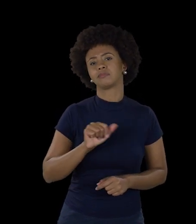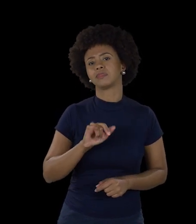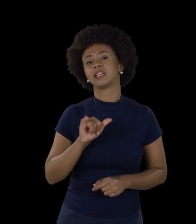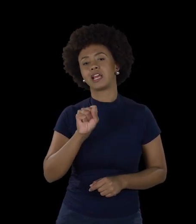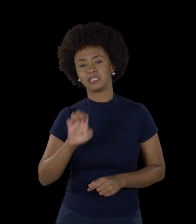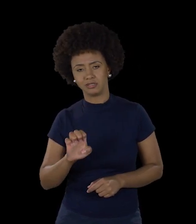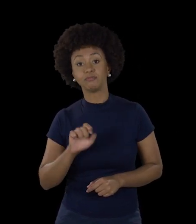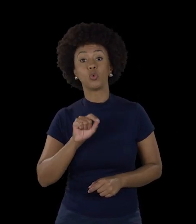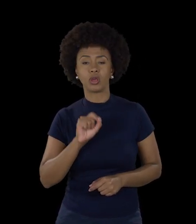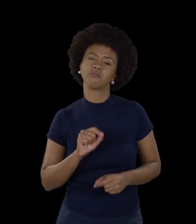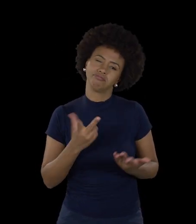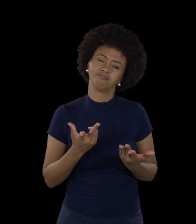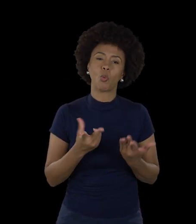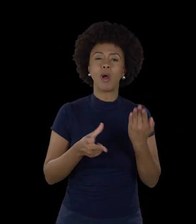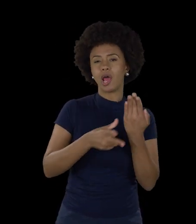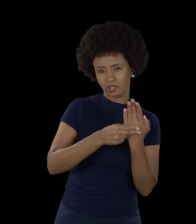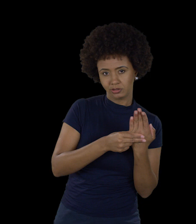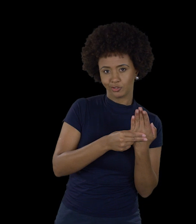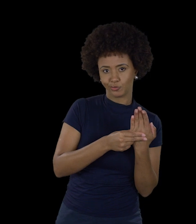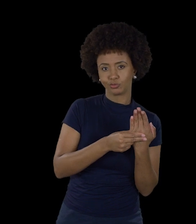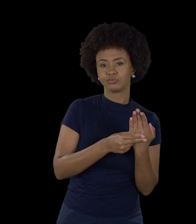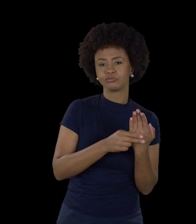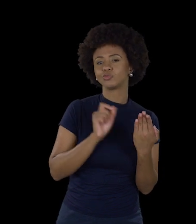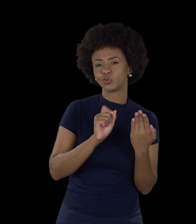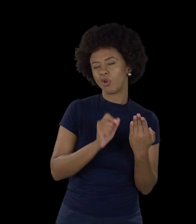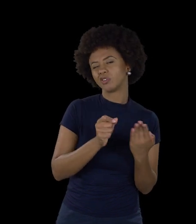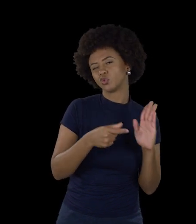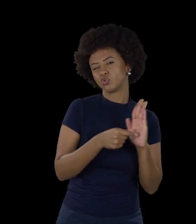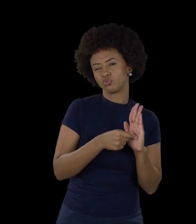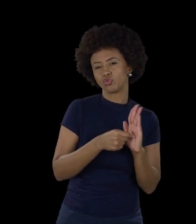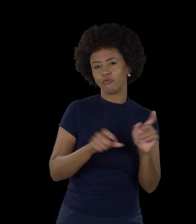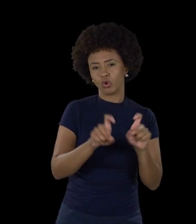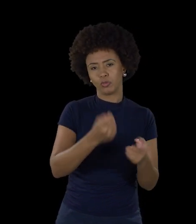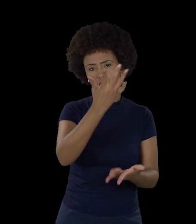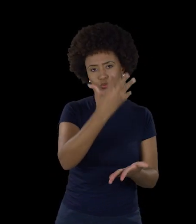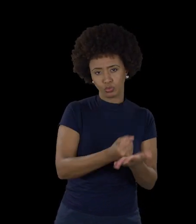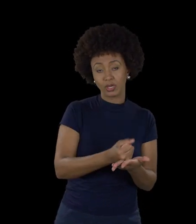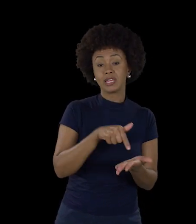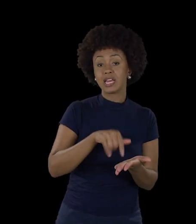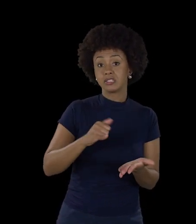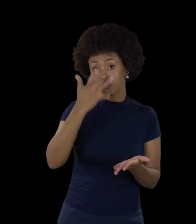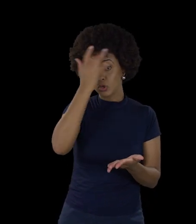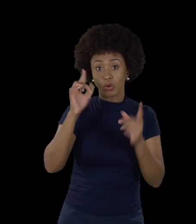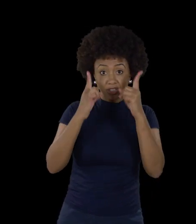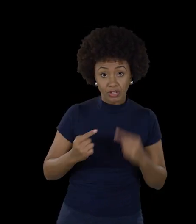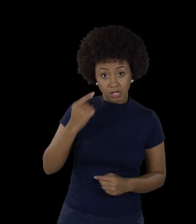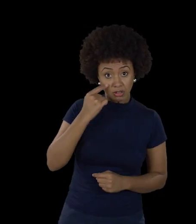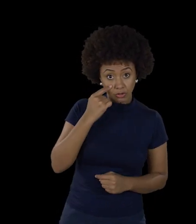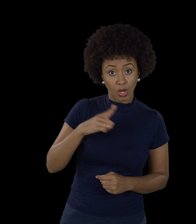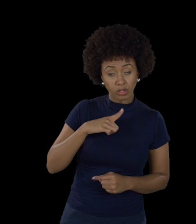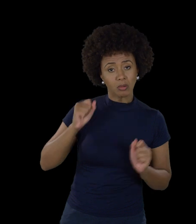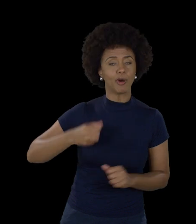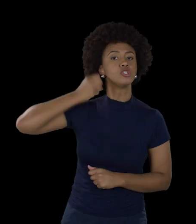programa do computador e ele começa a ler todo o conteúdo para pessoas que têm deficiência visual. É uma medida de